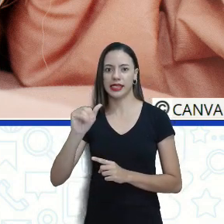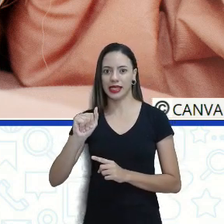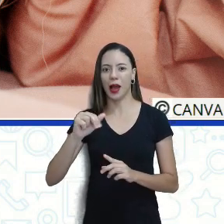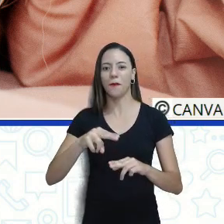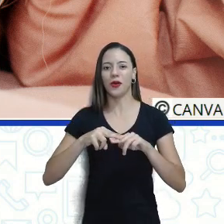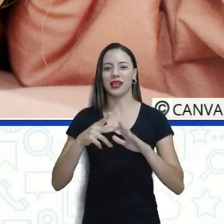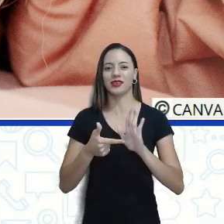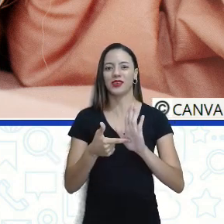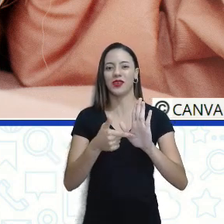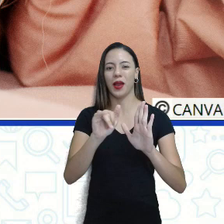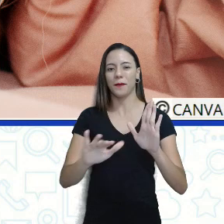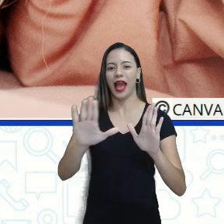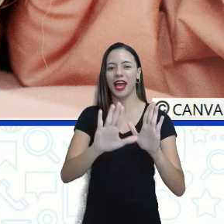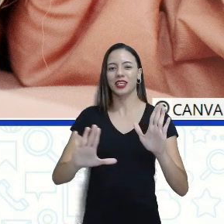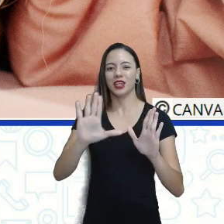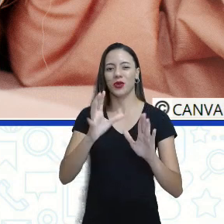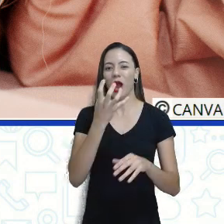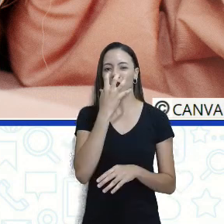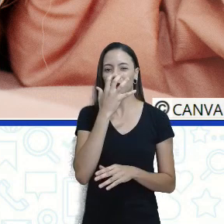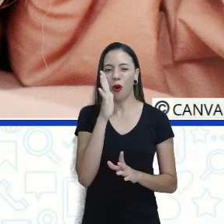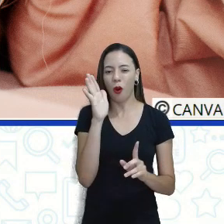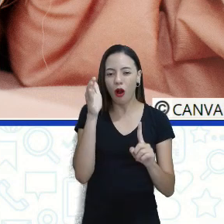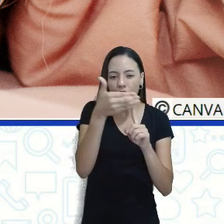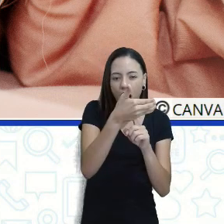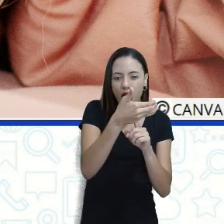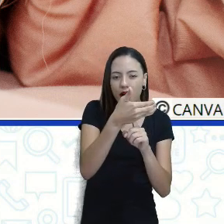está escondidinha, que não é tão óbvia.